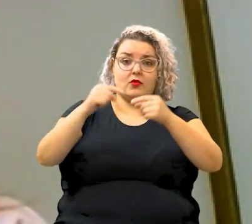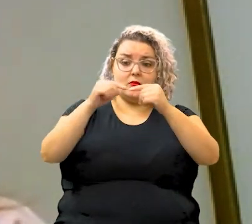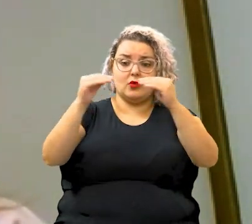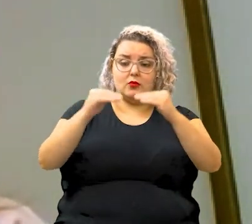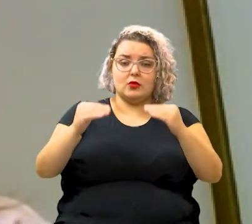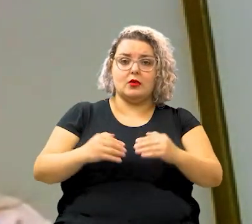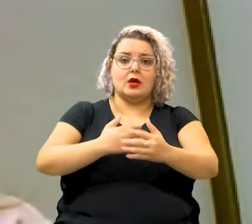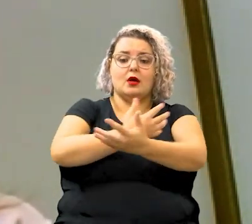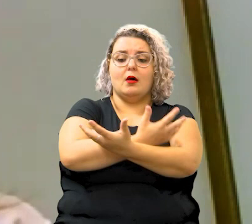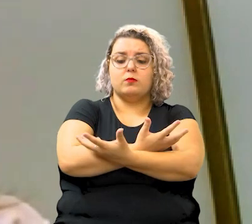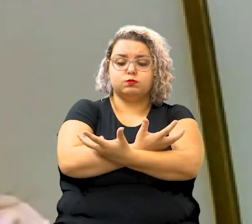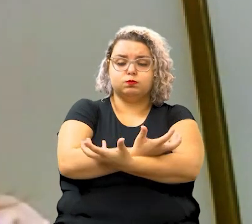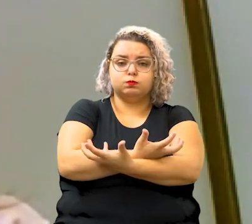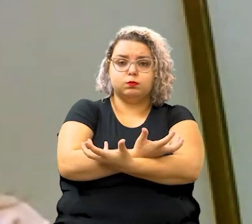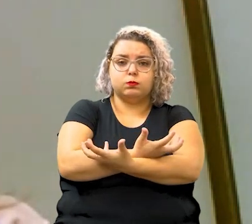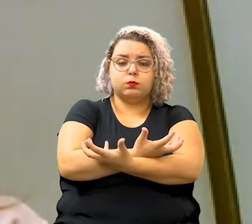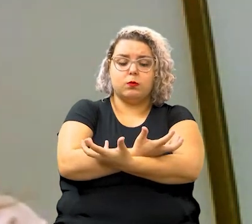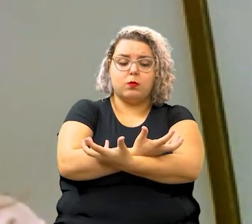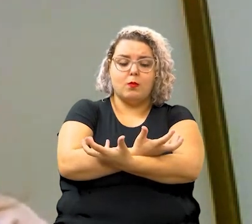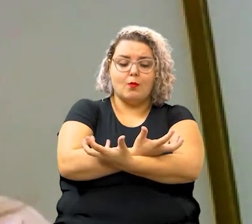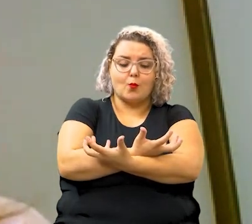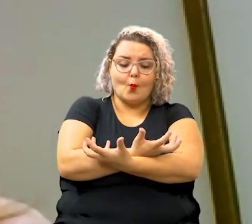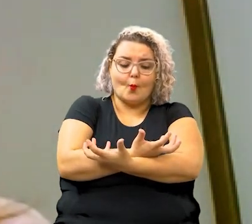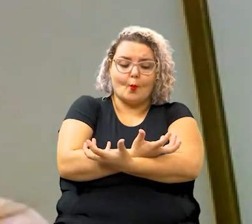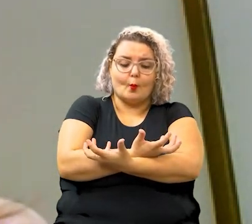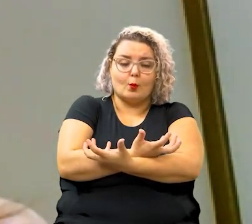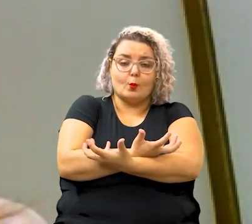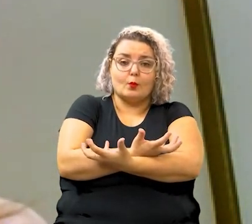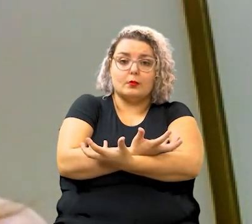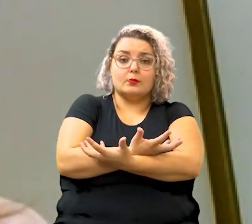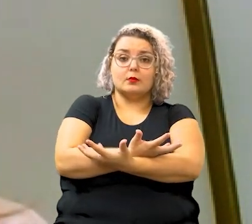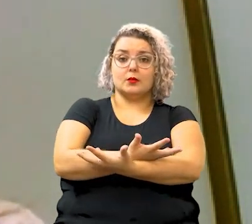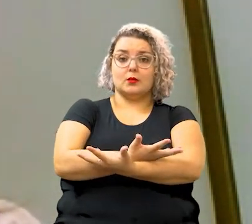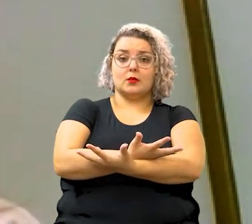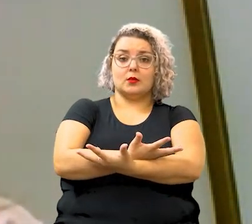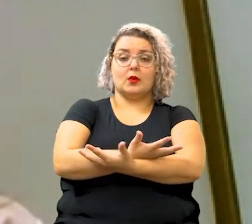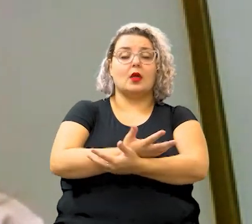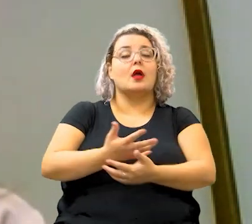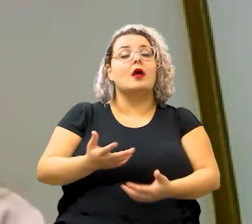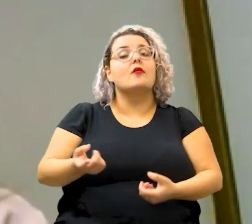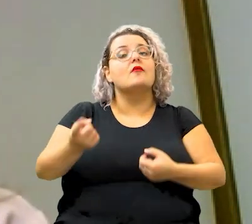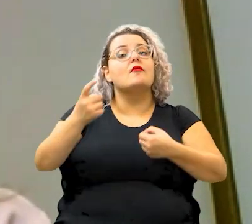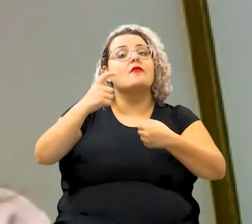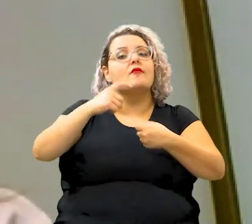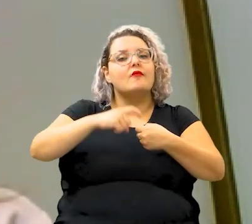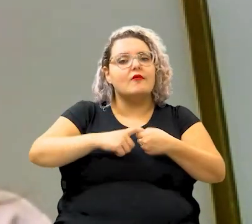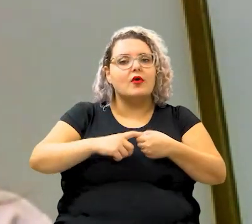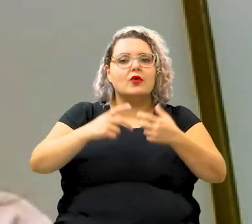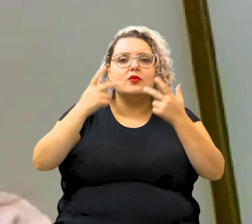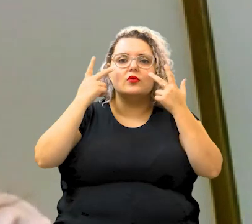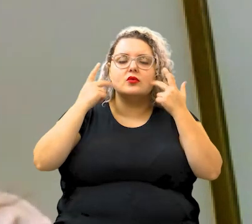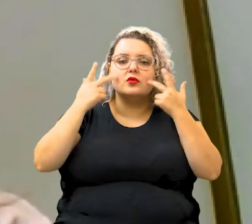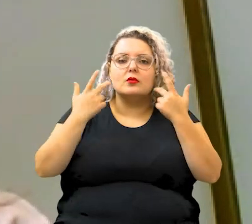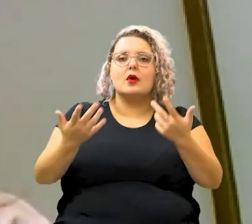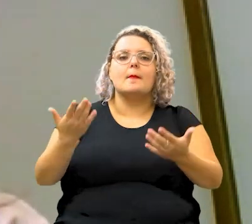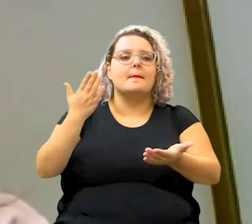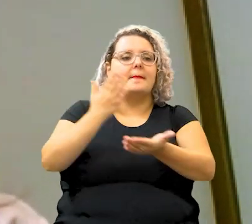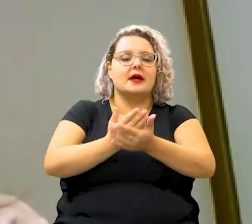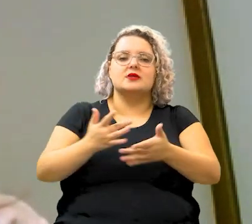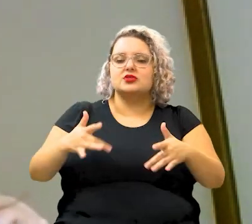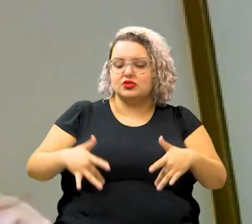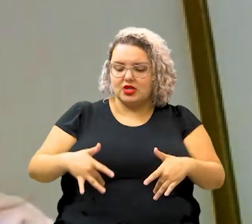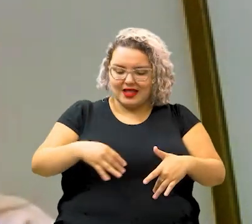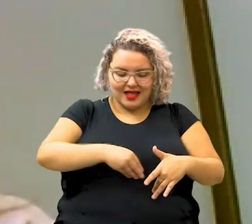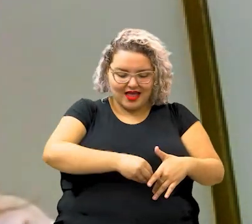com uma osteoporose mais avançada, ele acaba recuperando um pouco da massa óssea, para de ter cálculo renal.